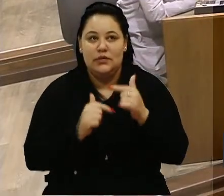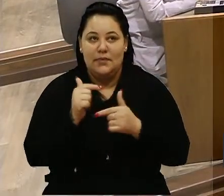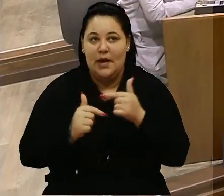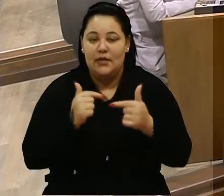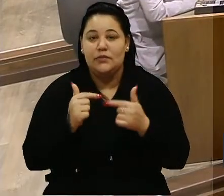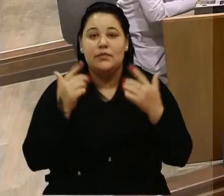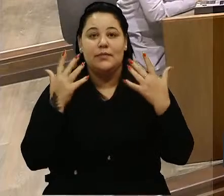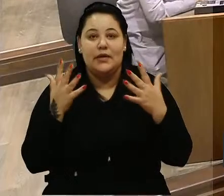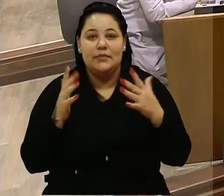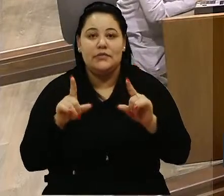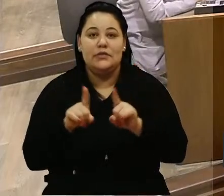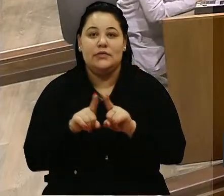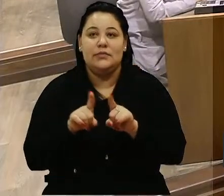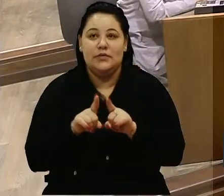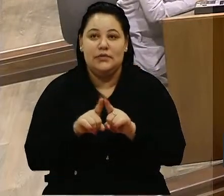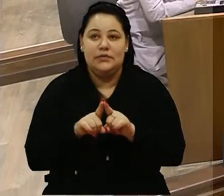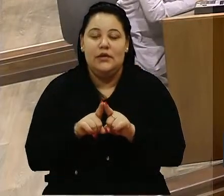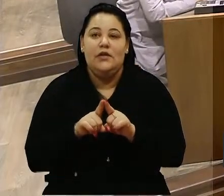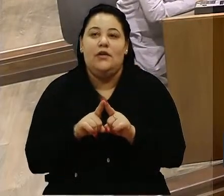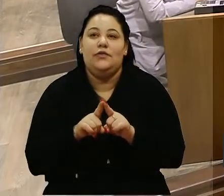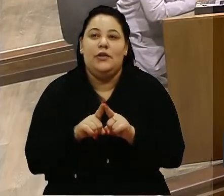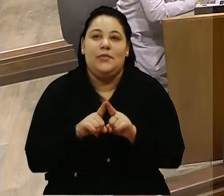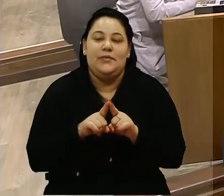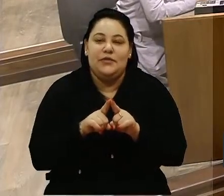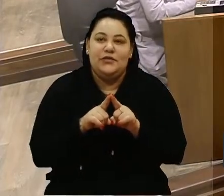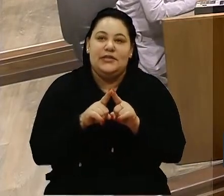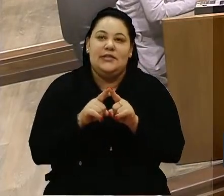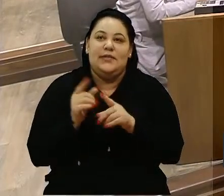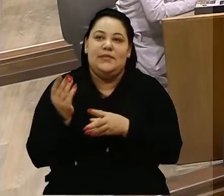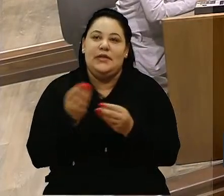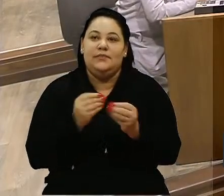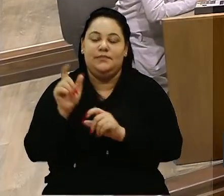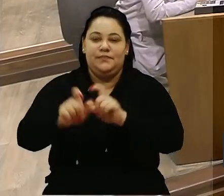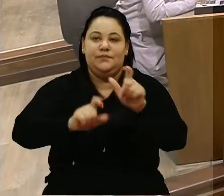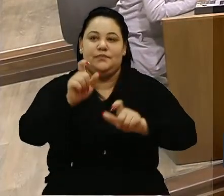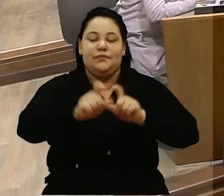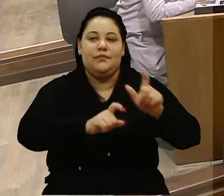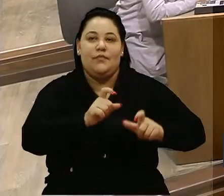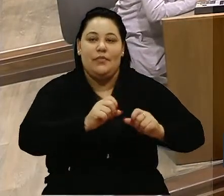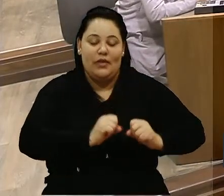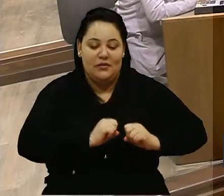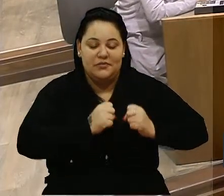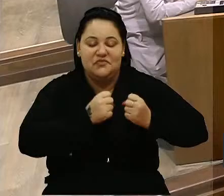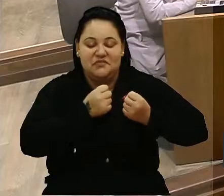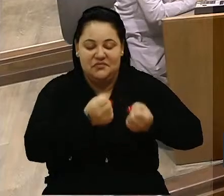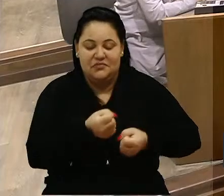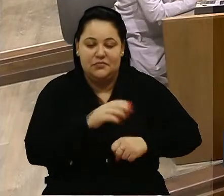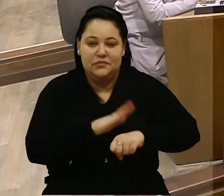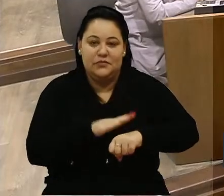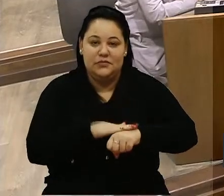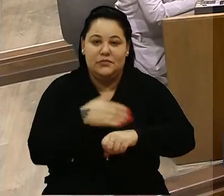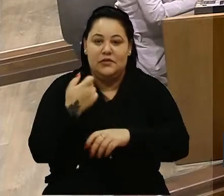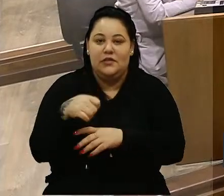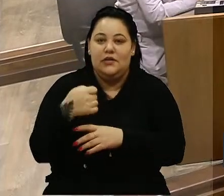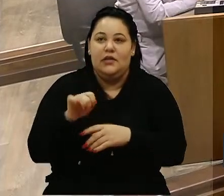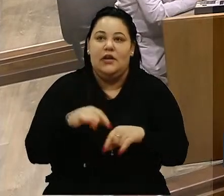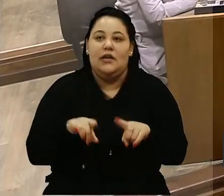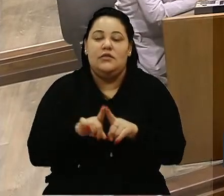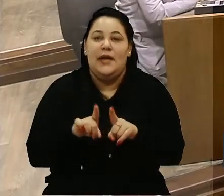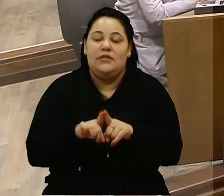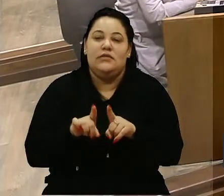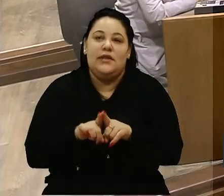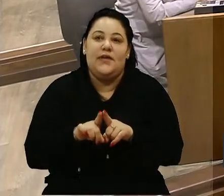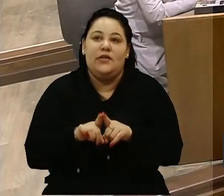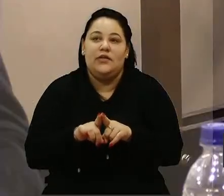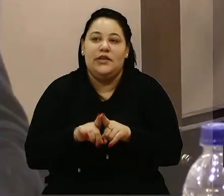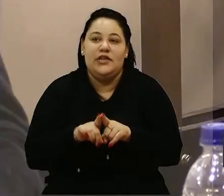o serviço do pessoal aqui, tantas pessoas que se doaram ali, né, nos momentos que foi preciso, e também o deputado estadual, Capitão Martim, por valorizar